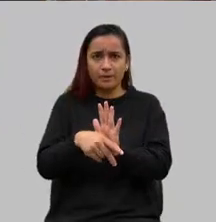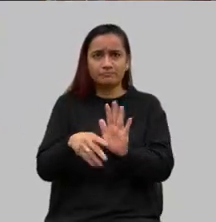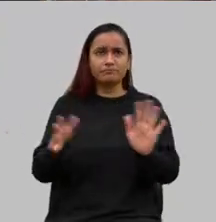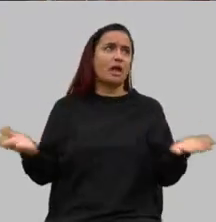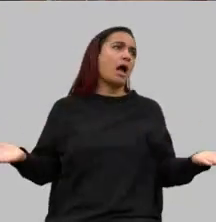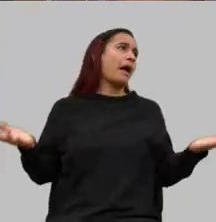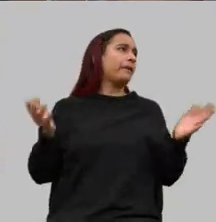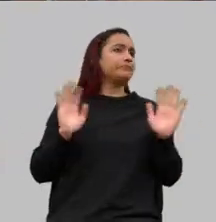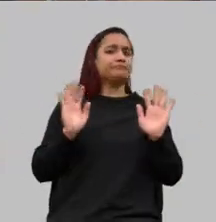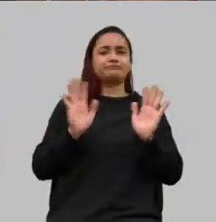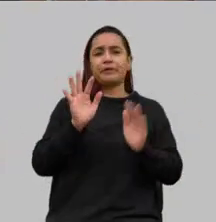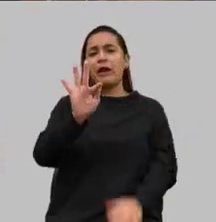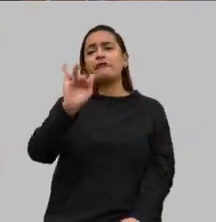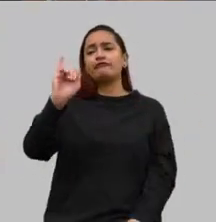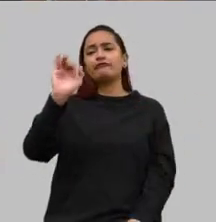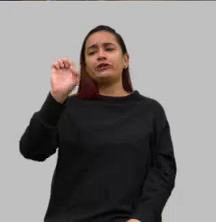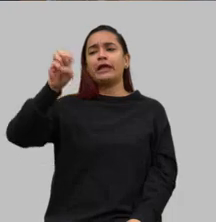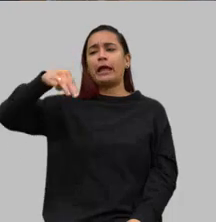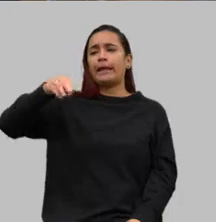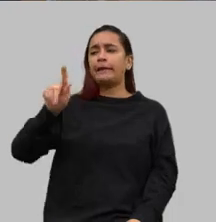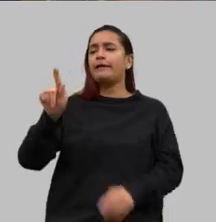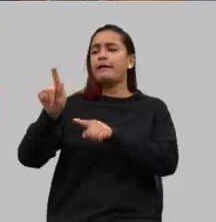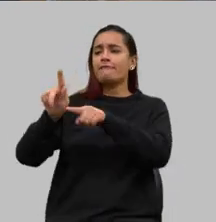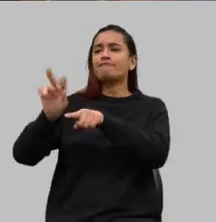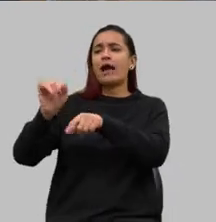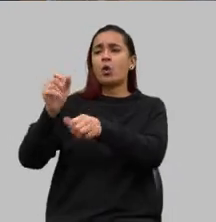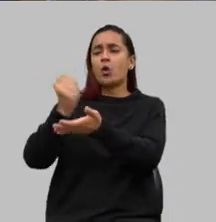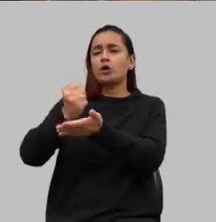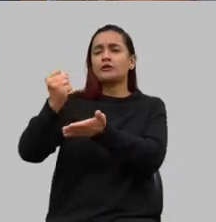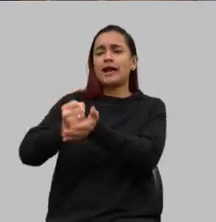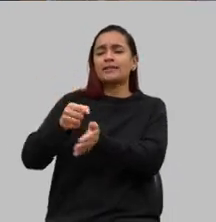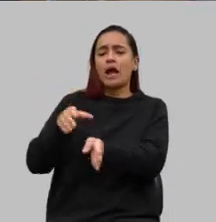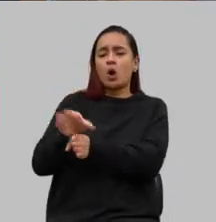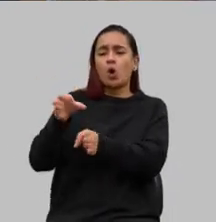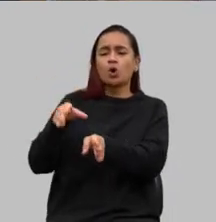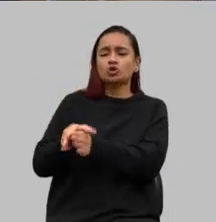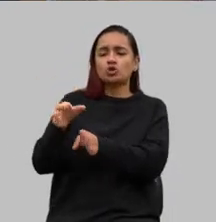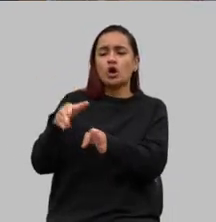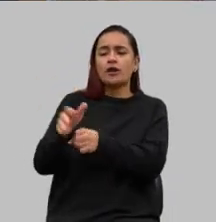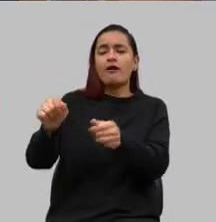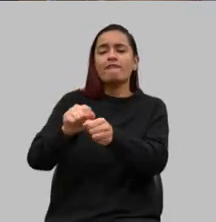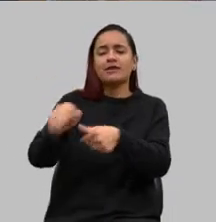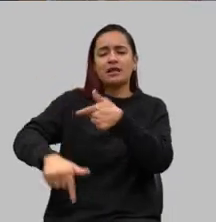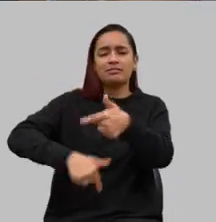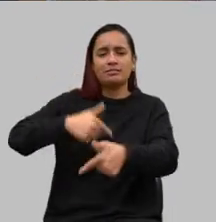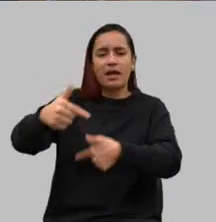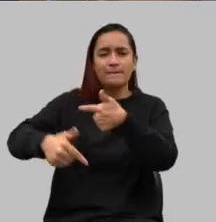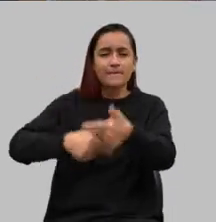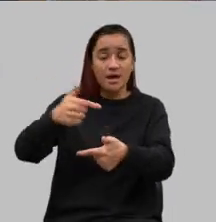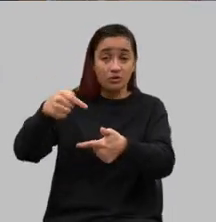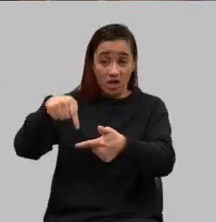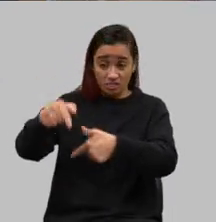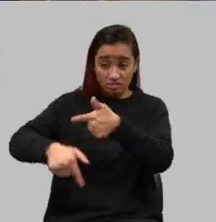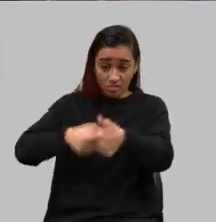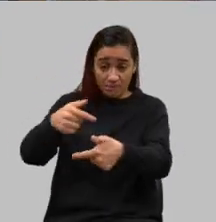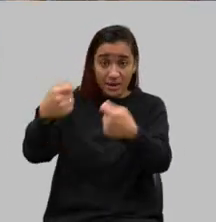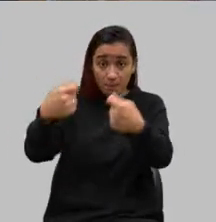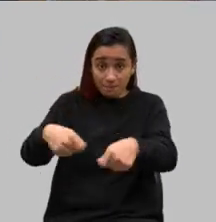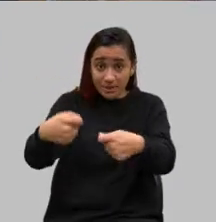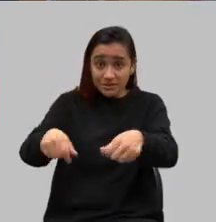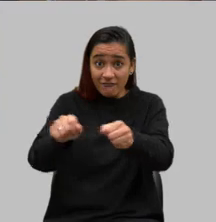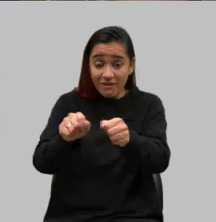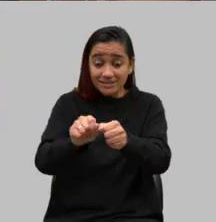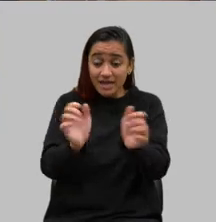fieng que vai contratar consultoria para fazer um um trabalho que deveria ser feito pela equipe